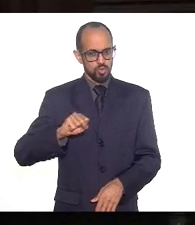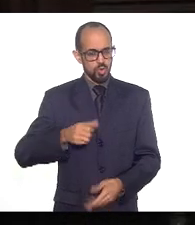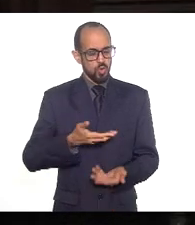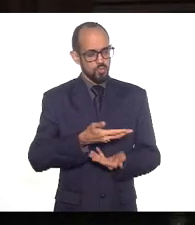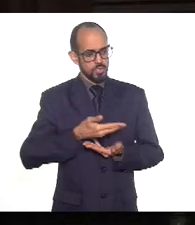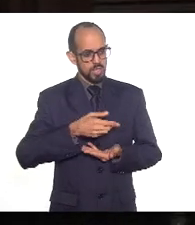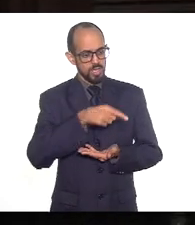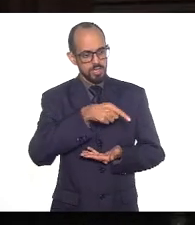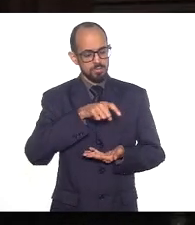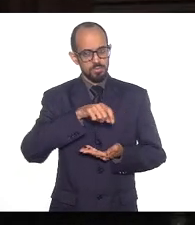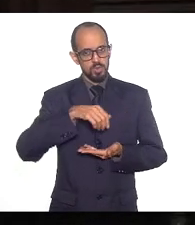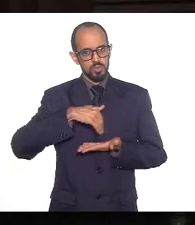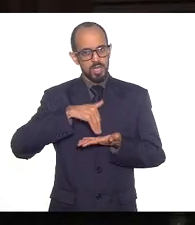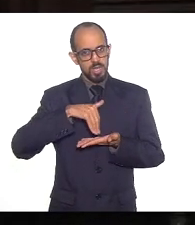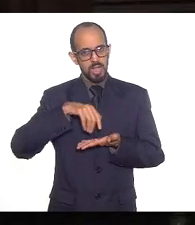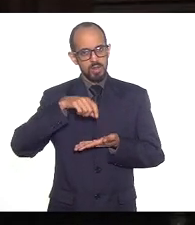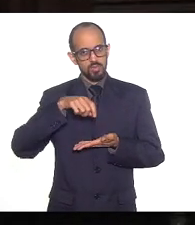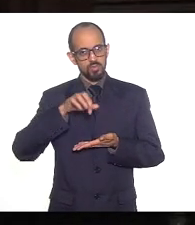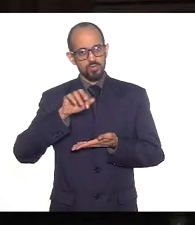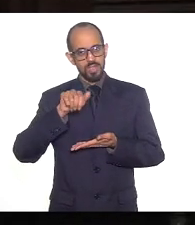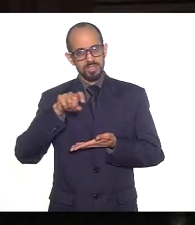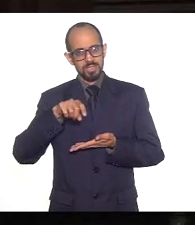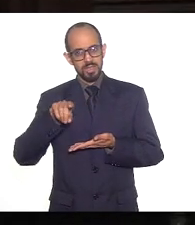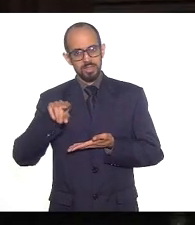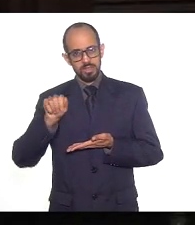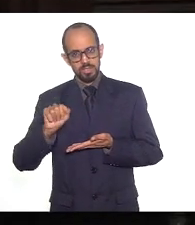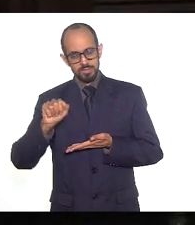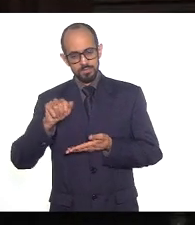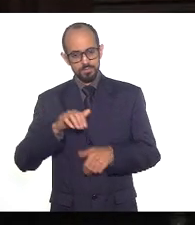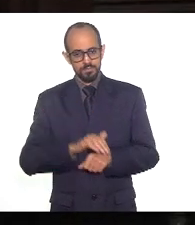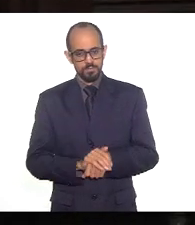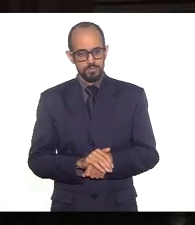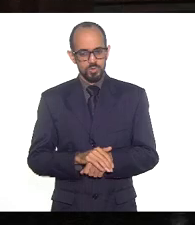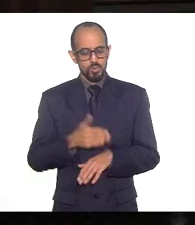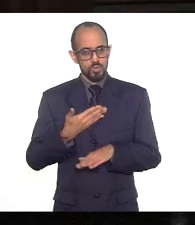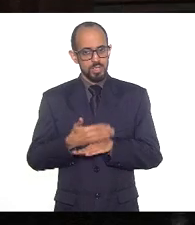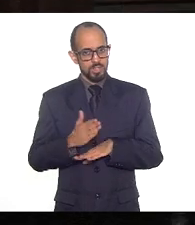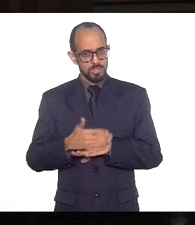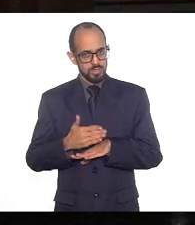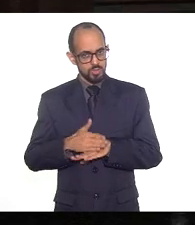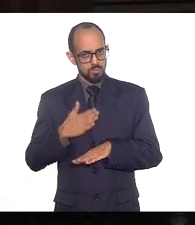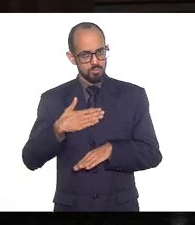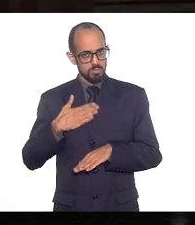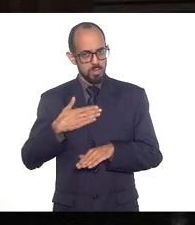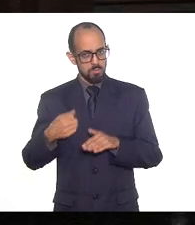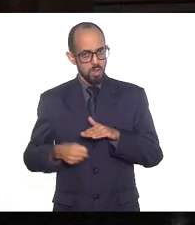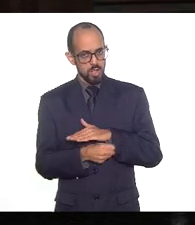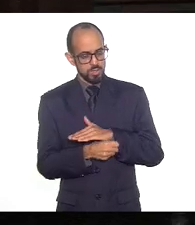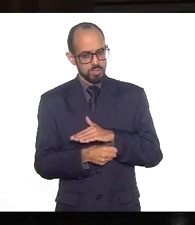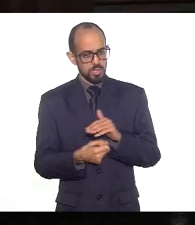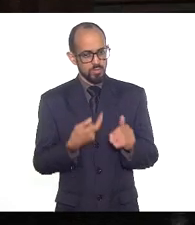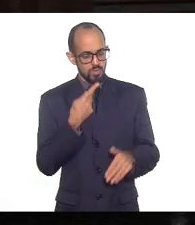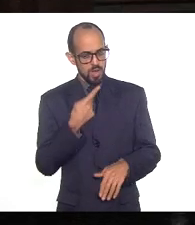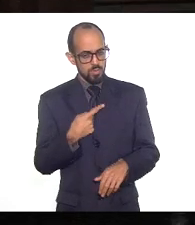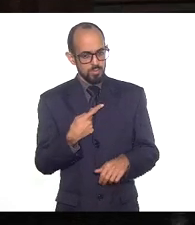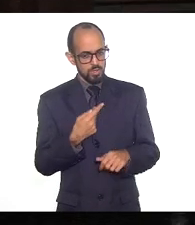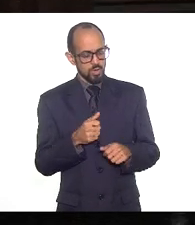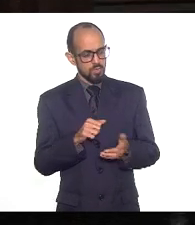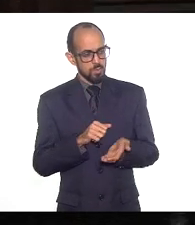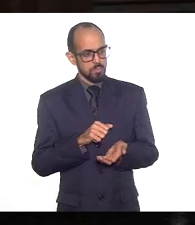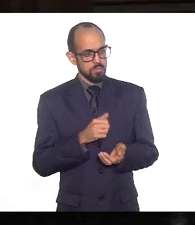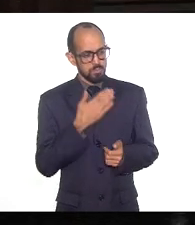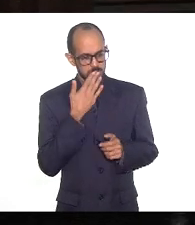de fazenda E aí durante o exercício do meu mandato uma hora ele chegou para mim pessoal eu vou pedir